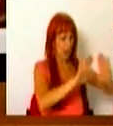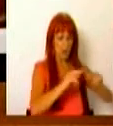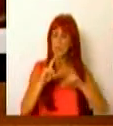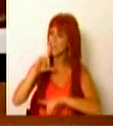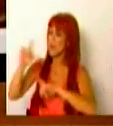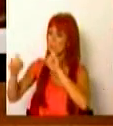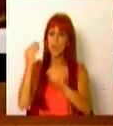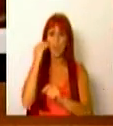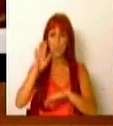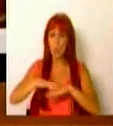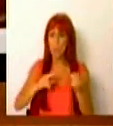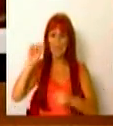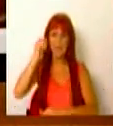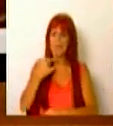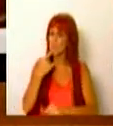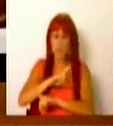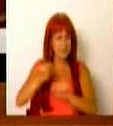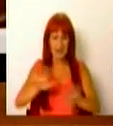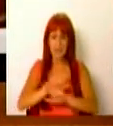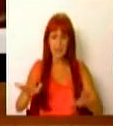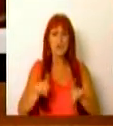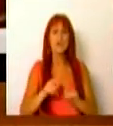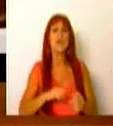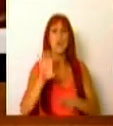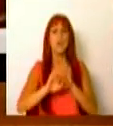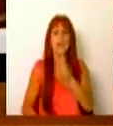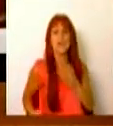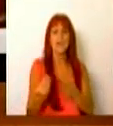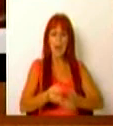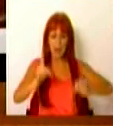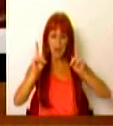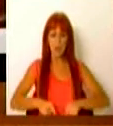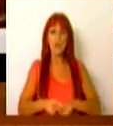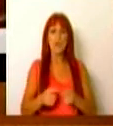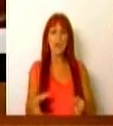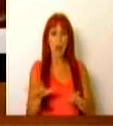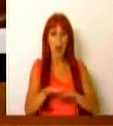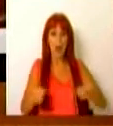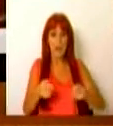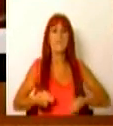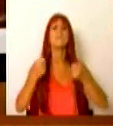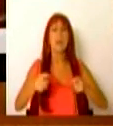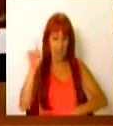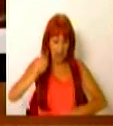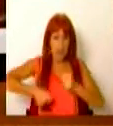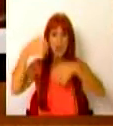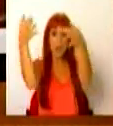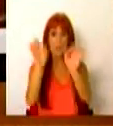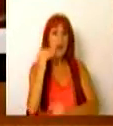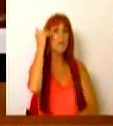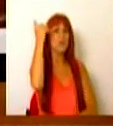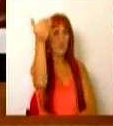saída do procedimento por déficit excessivo e na criação de condições para o relançamento do nível de investimento, é essencial preparar o